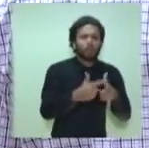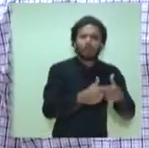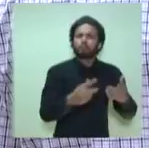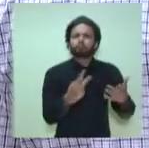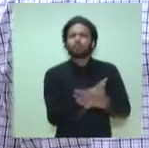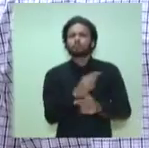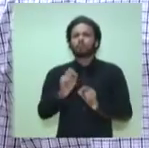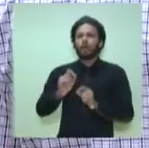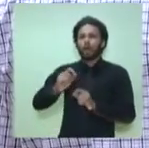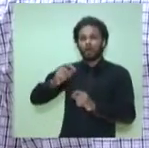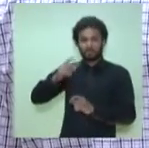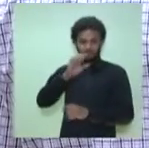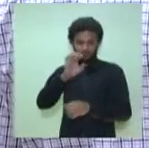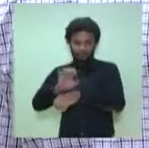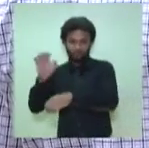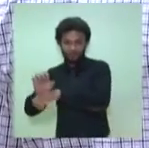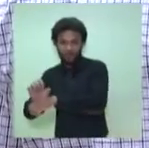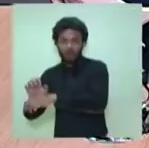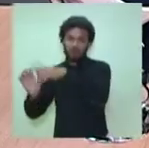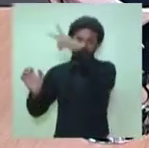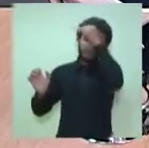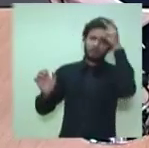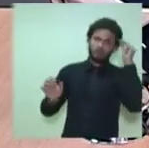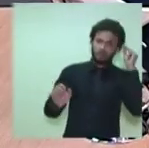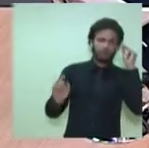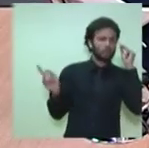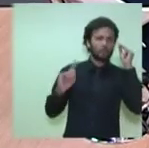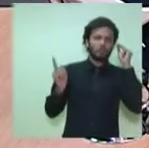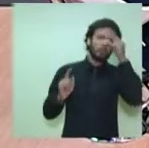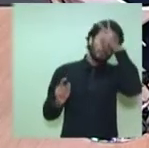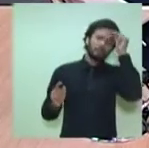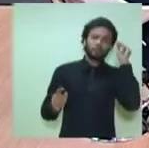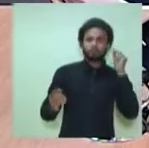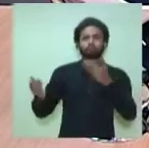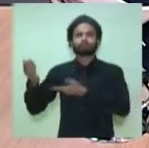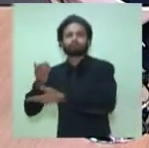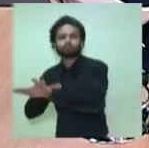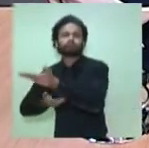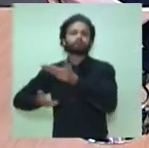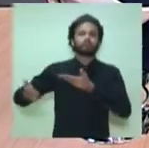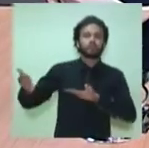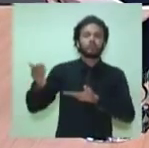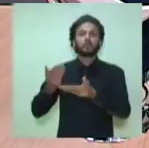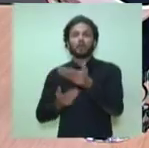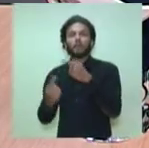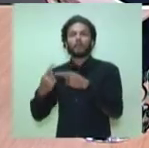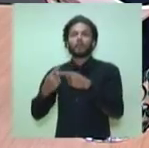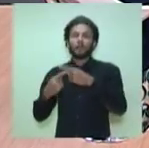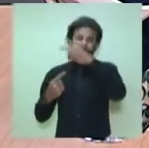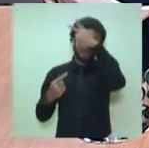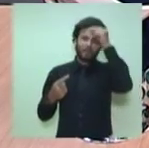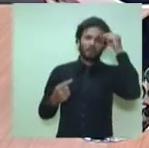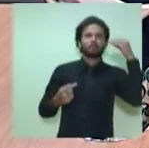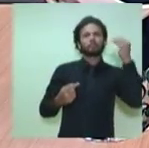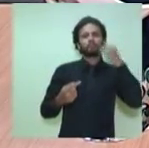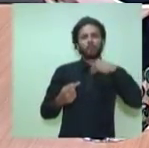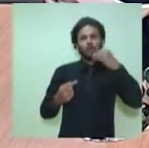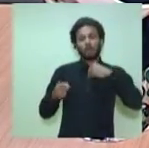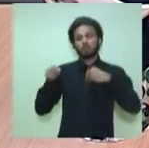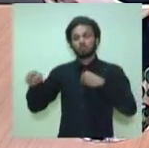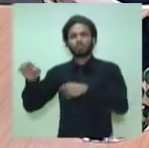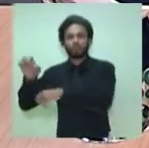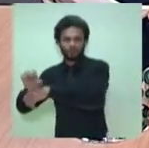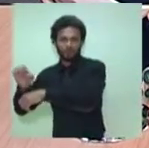União, tem que ser da União para o município numa questão até hierárquica. O ente mais frágil é o município, o ente